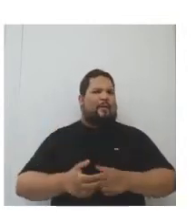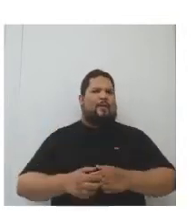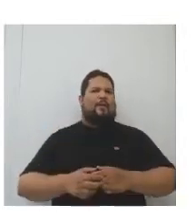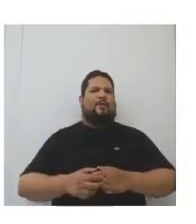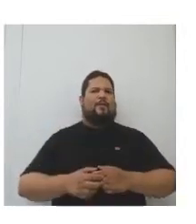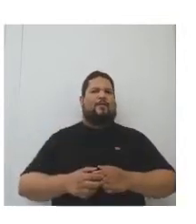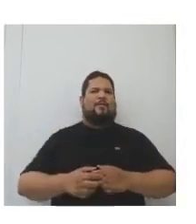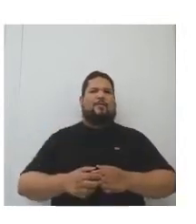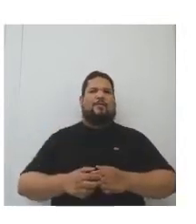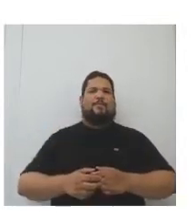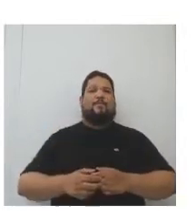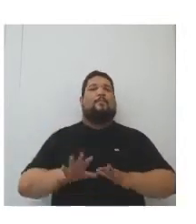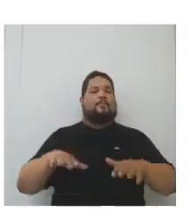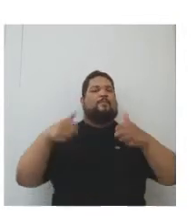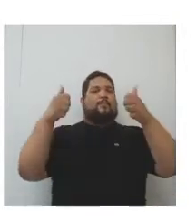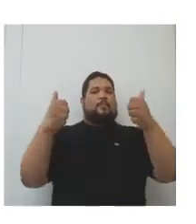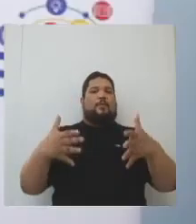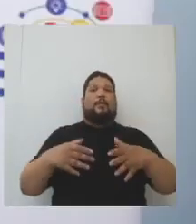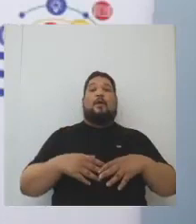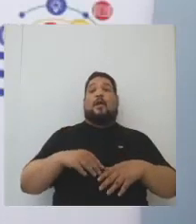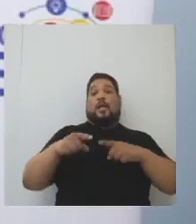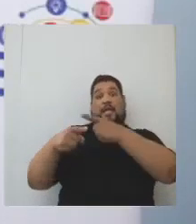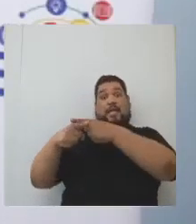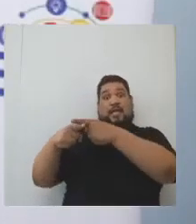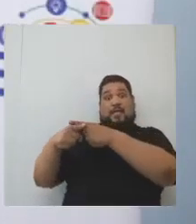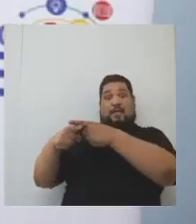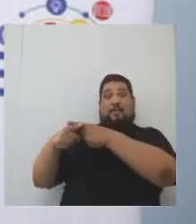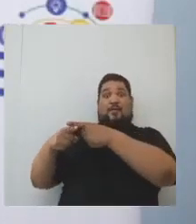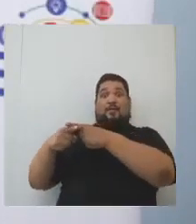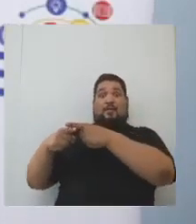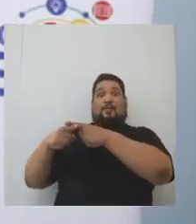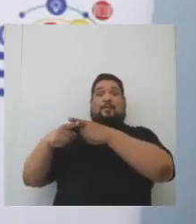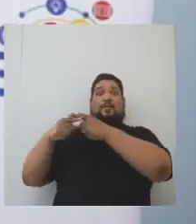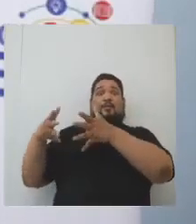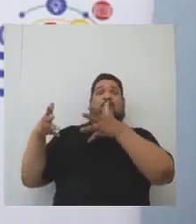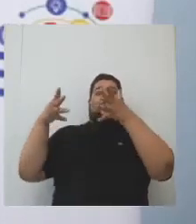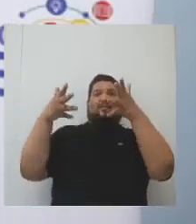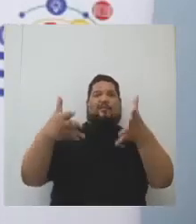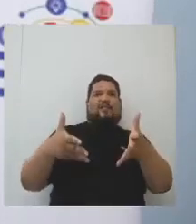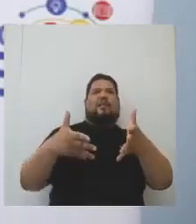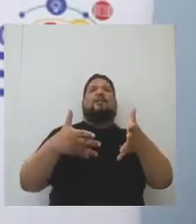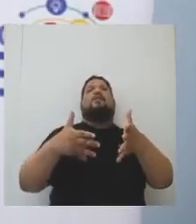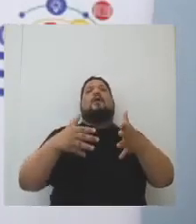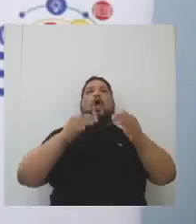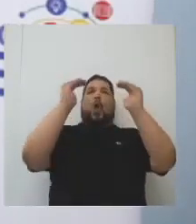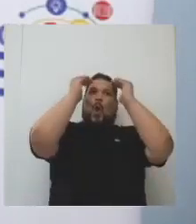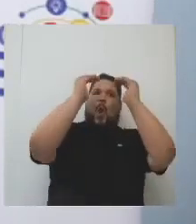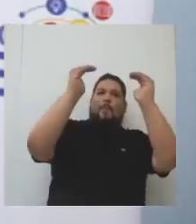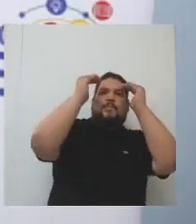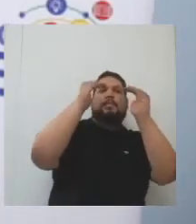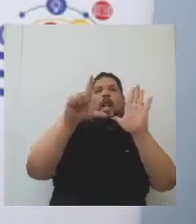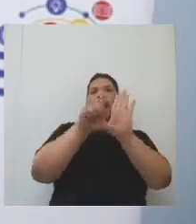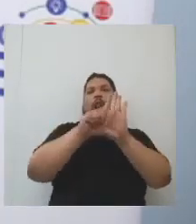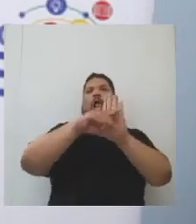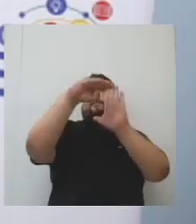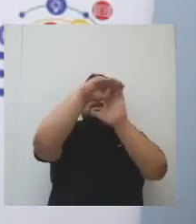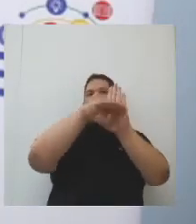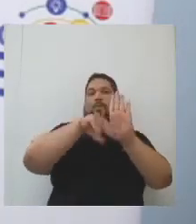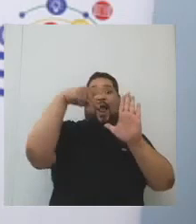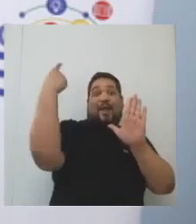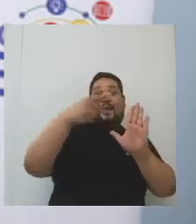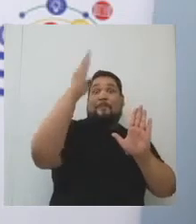Extraterritorialidade. Veja bem, eles não iriam se submeter, né, às jurisdições, às leis